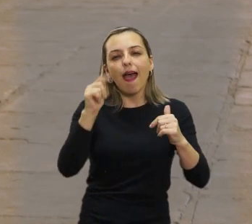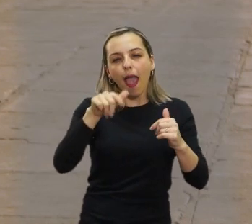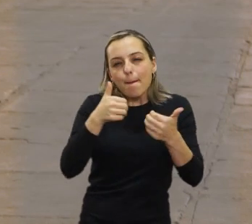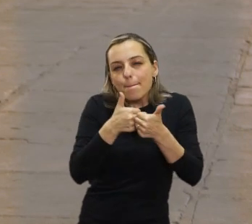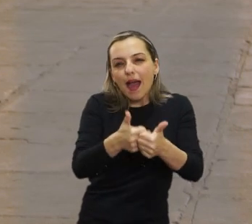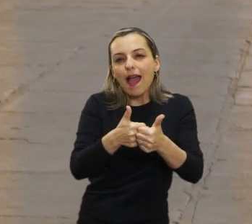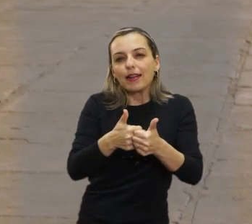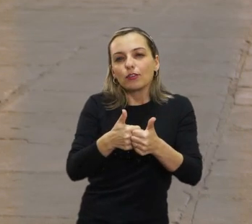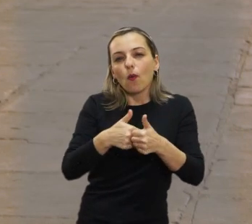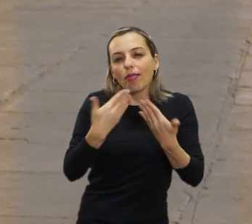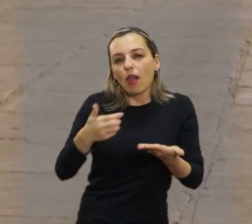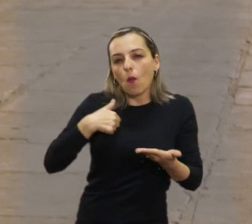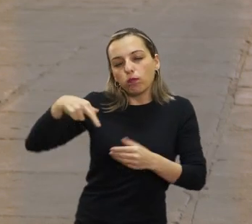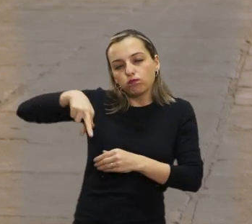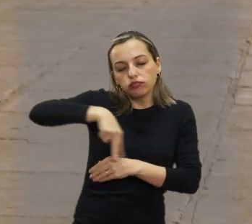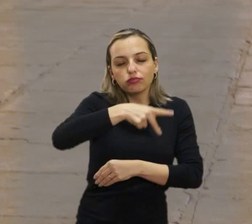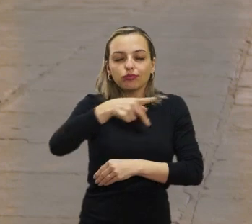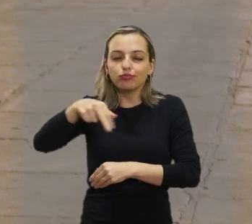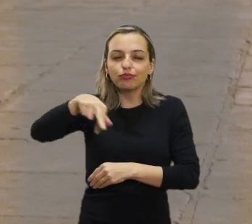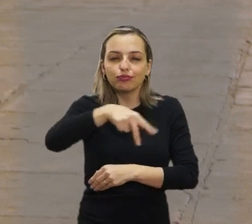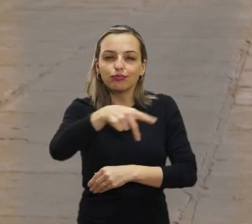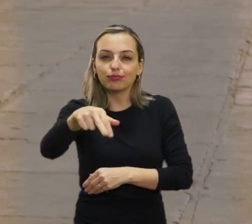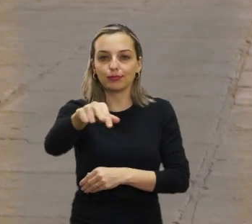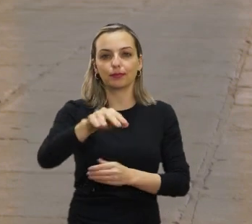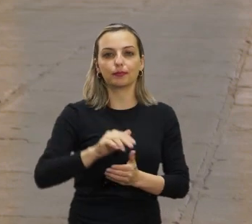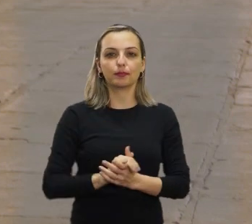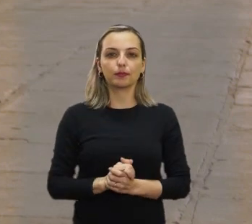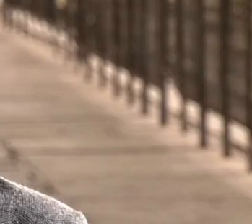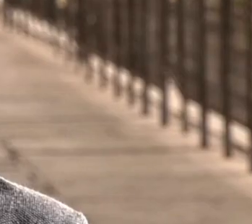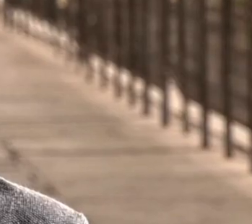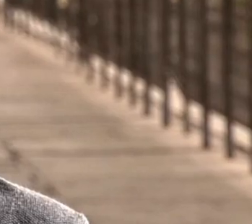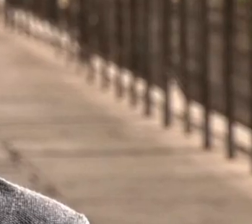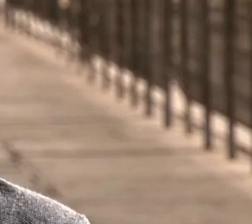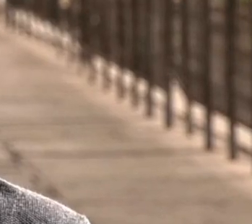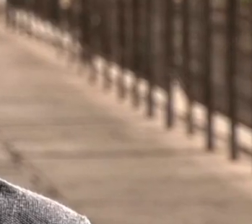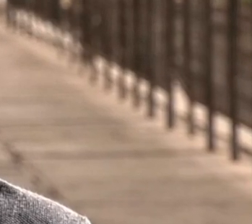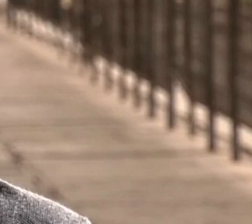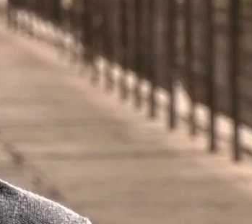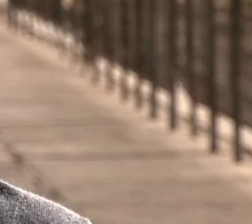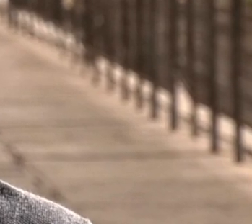eu percorria muito aqui a Avenida Brasil. Sempre gostei muito de andar a pé pela cidade.